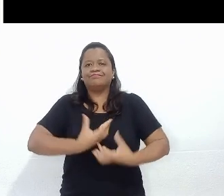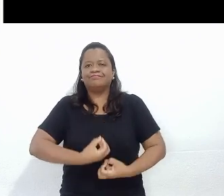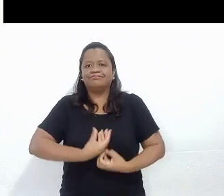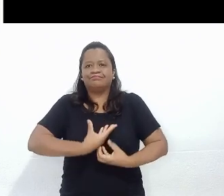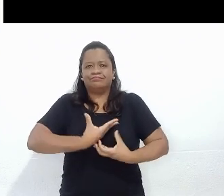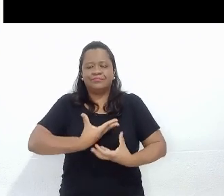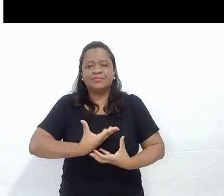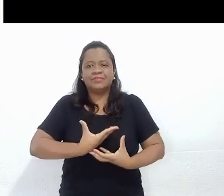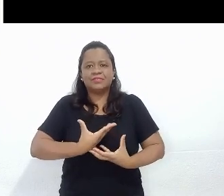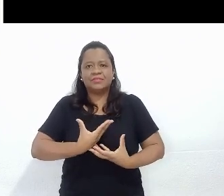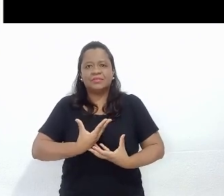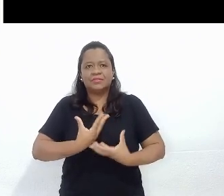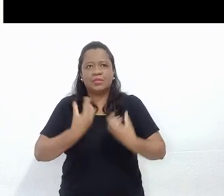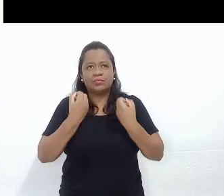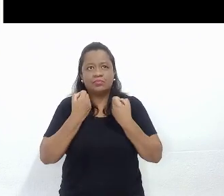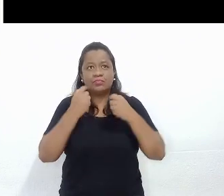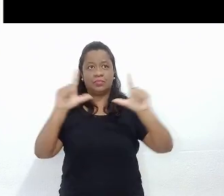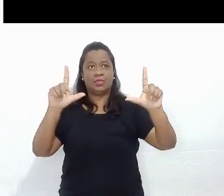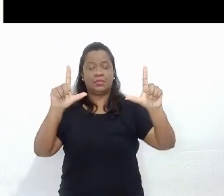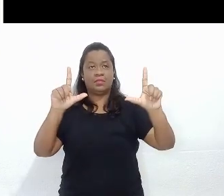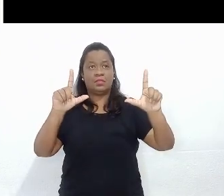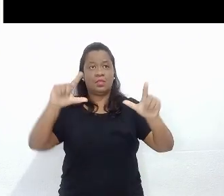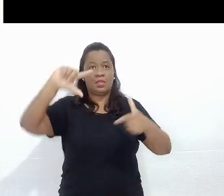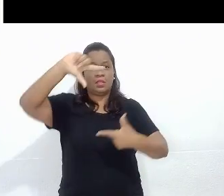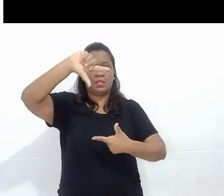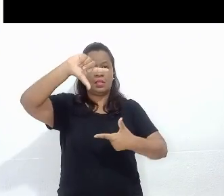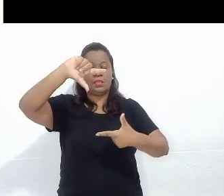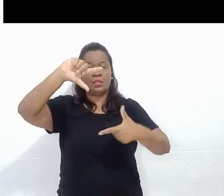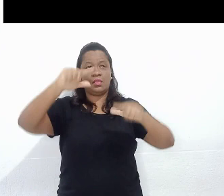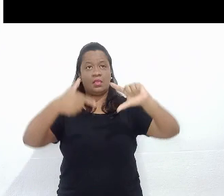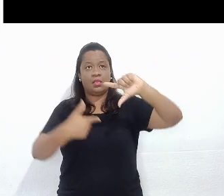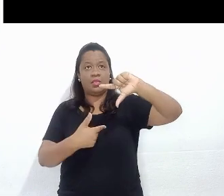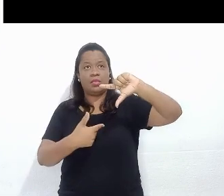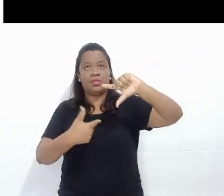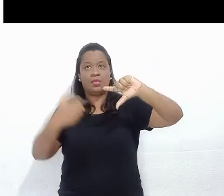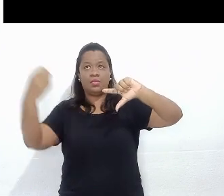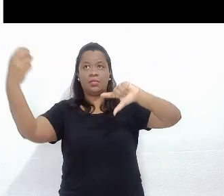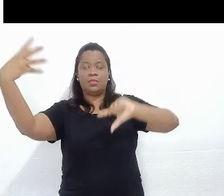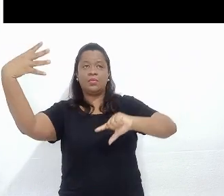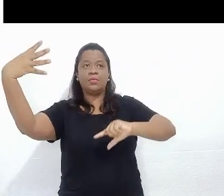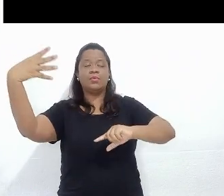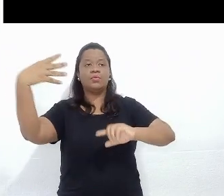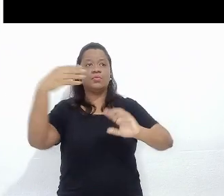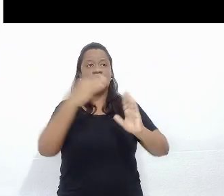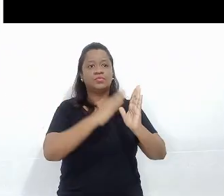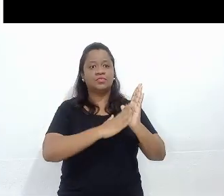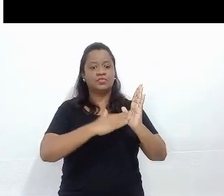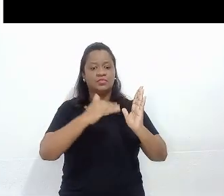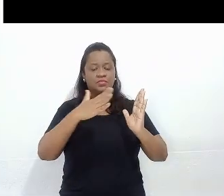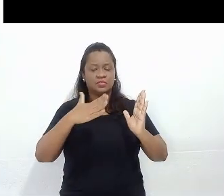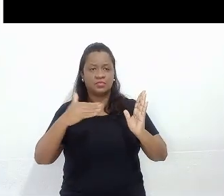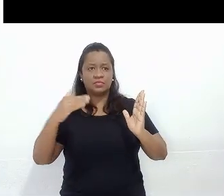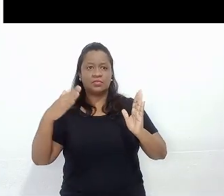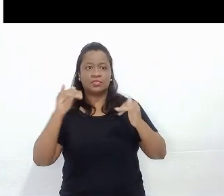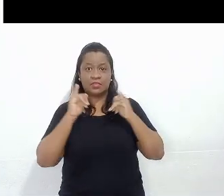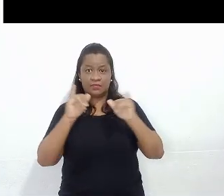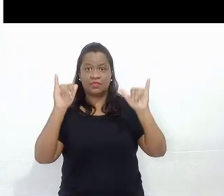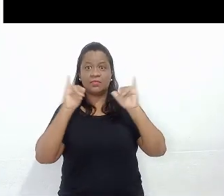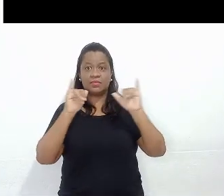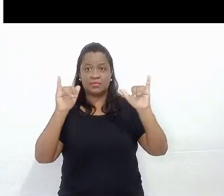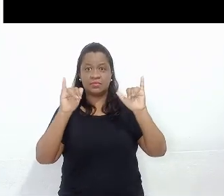na tela, através de enquadramentos, de luz, estética, informações que sensibilizam a retina